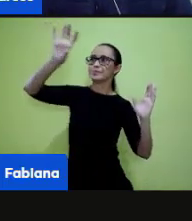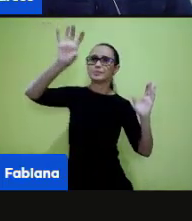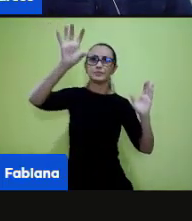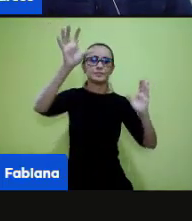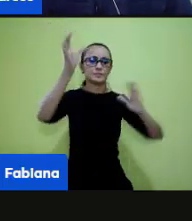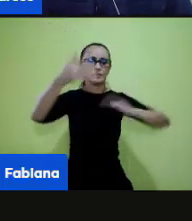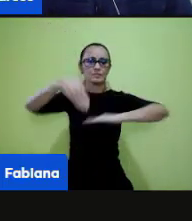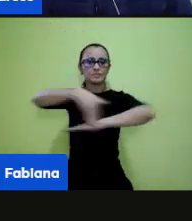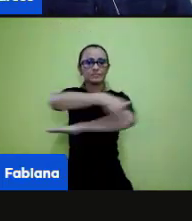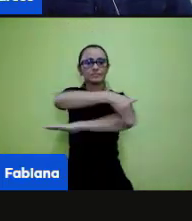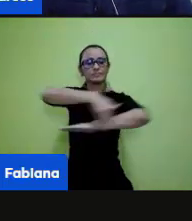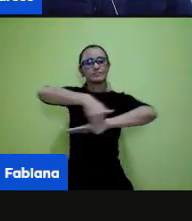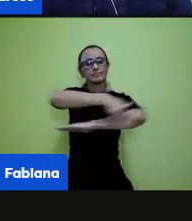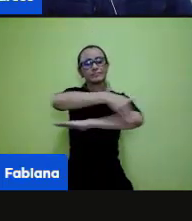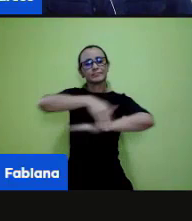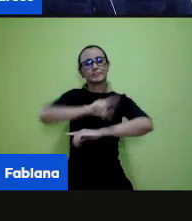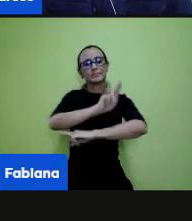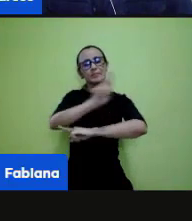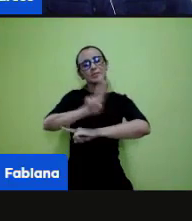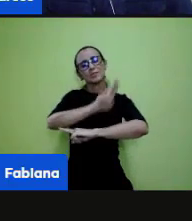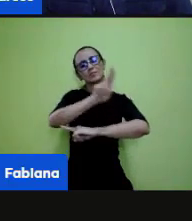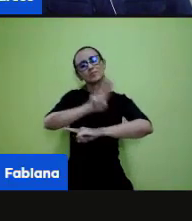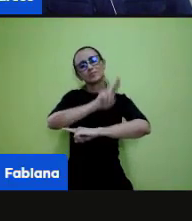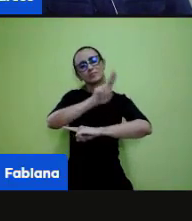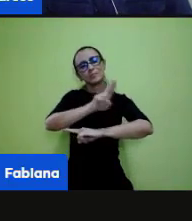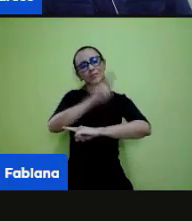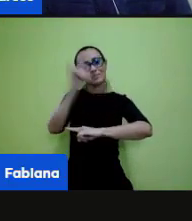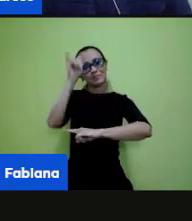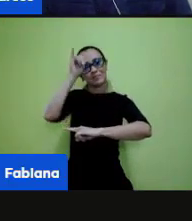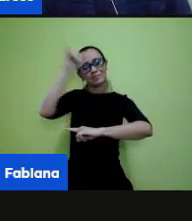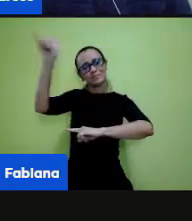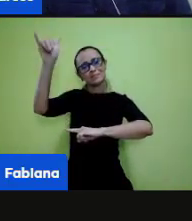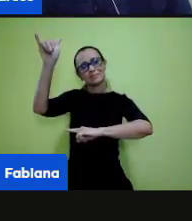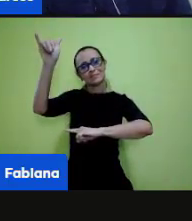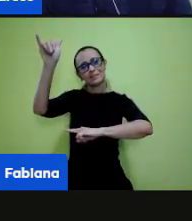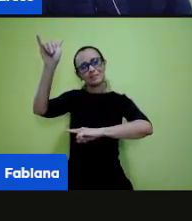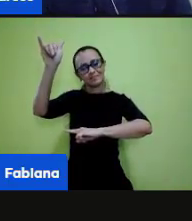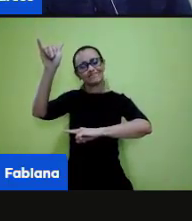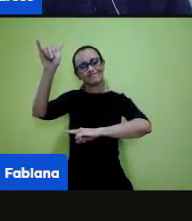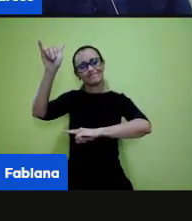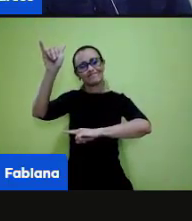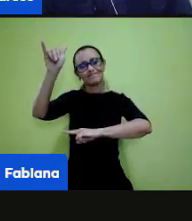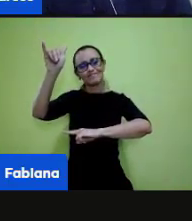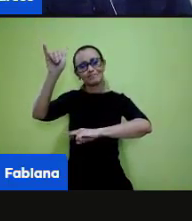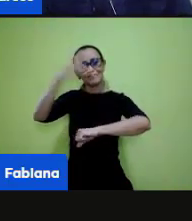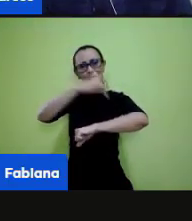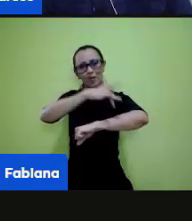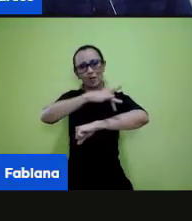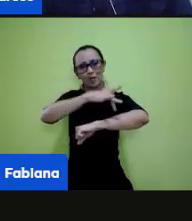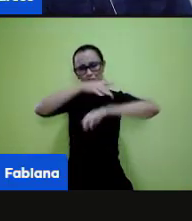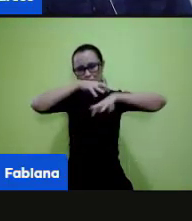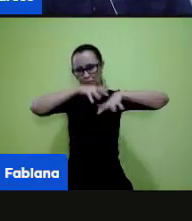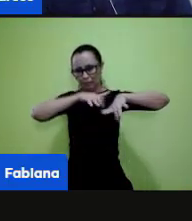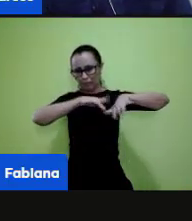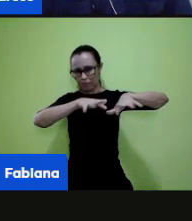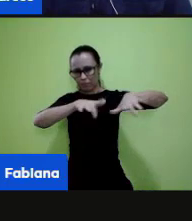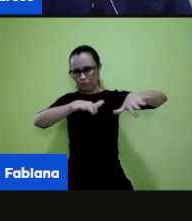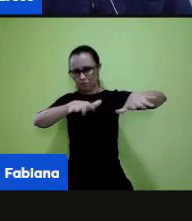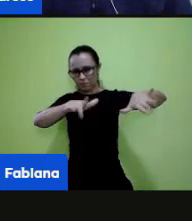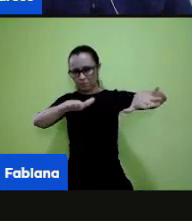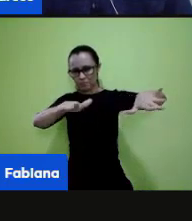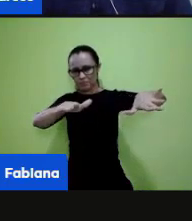usado estritamente para interromper o ciclo de transmissão dessas arboviroses, dengue, zika e